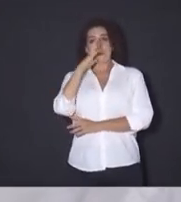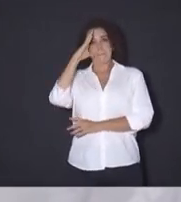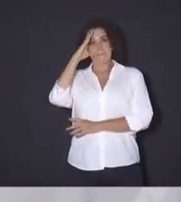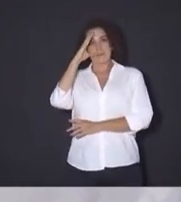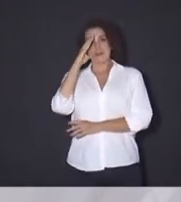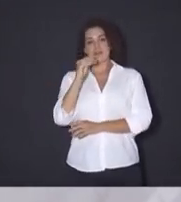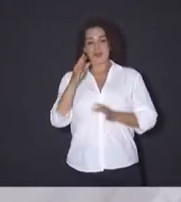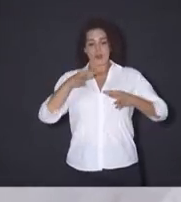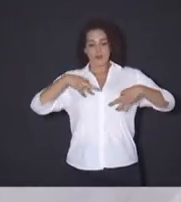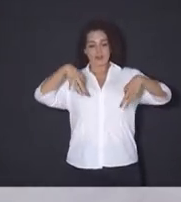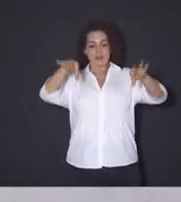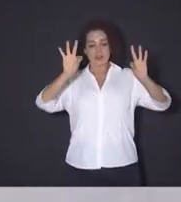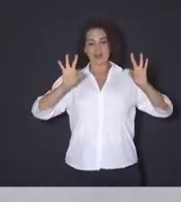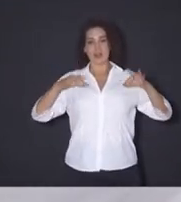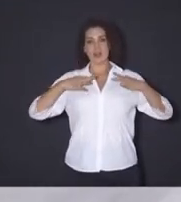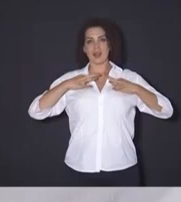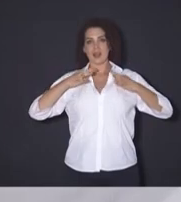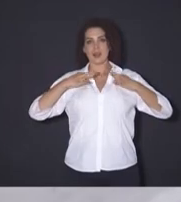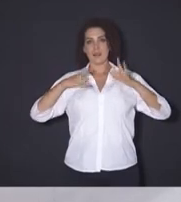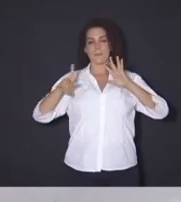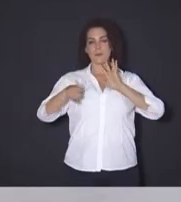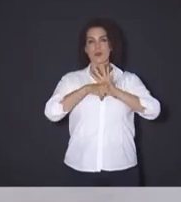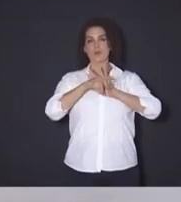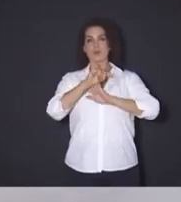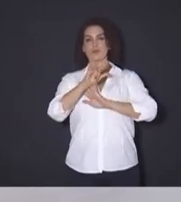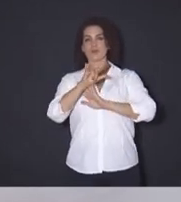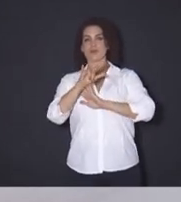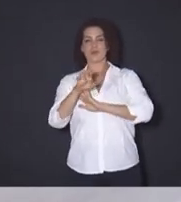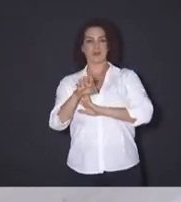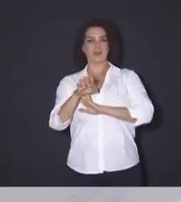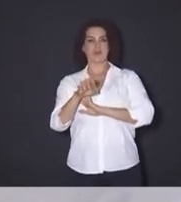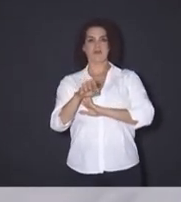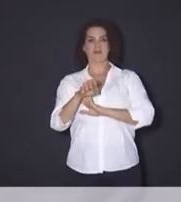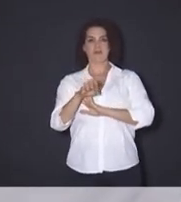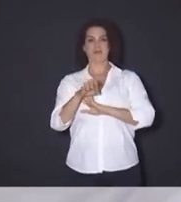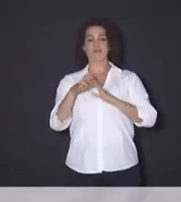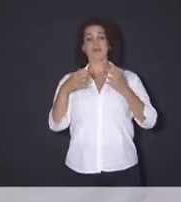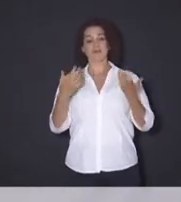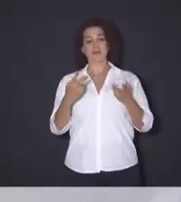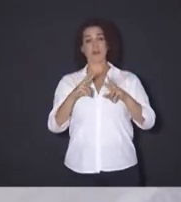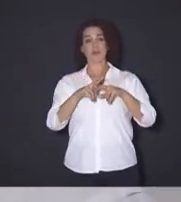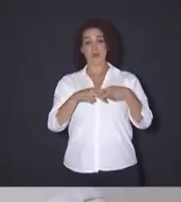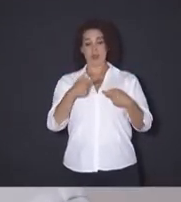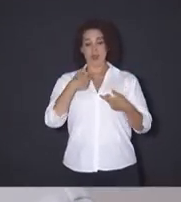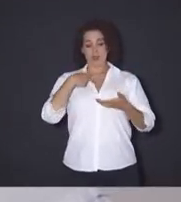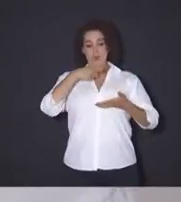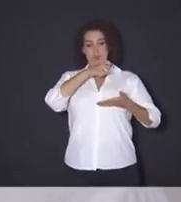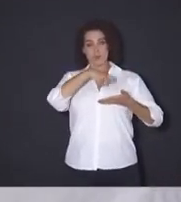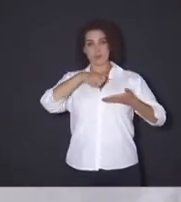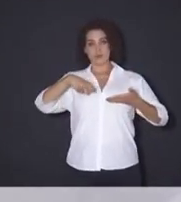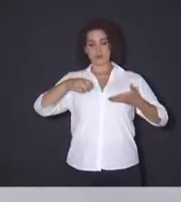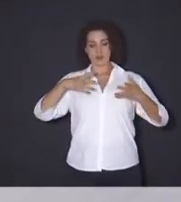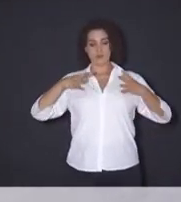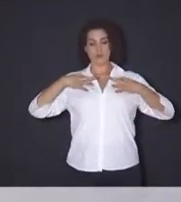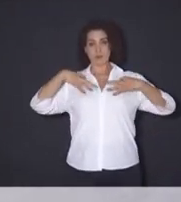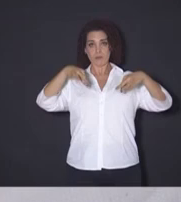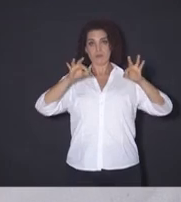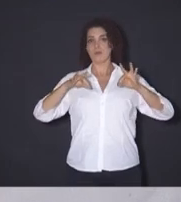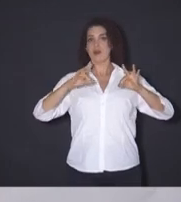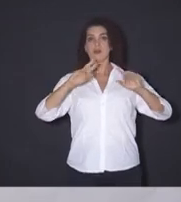do ilê né o que j cunha conta nos planos a cada ano porque eu escrevo nos panos justamente pra quem não sabe